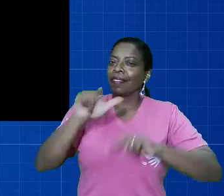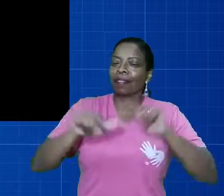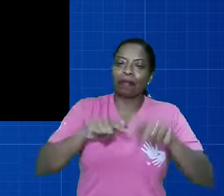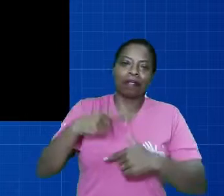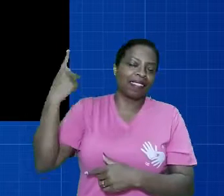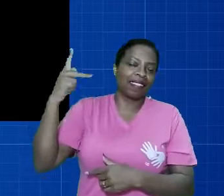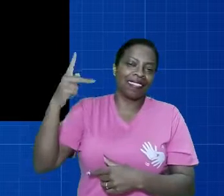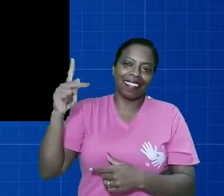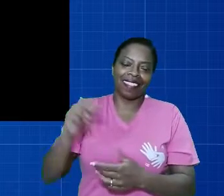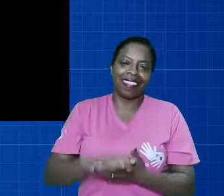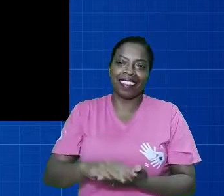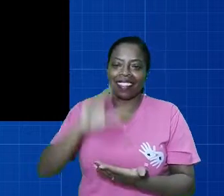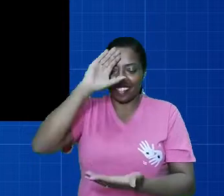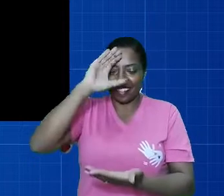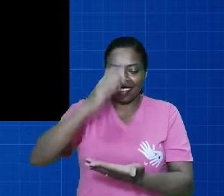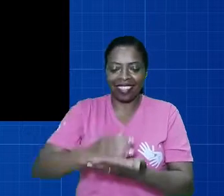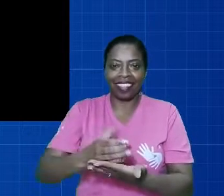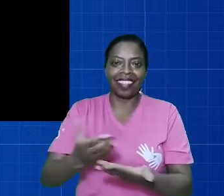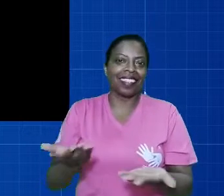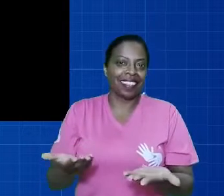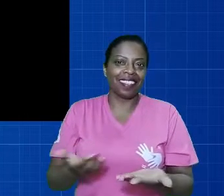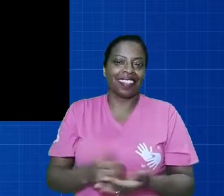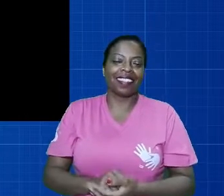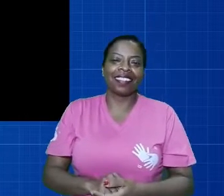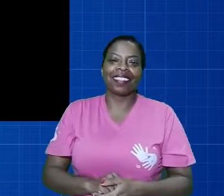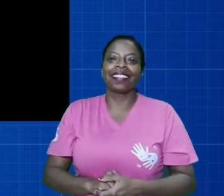banca dessa.